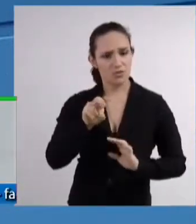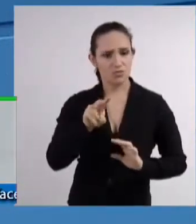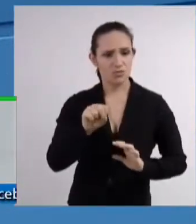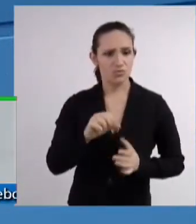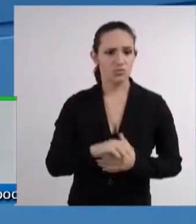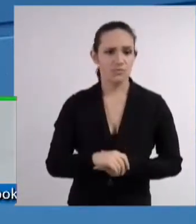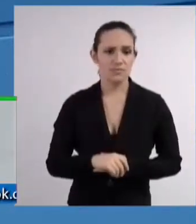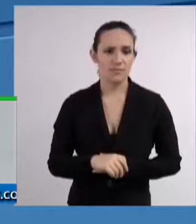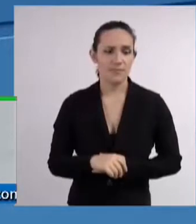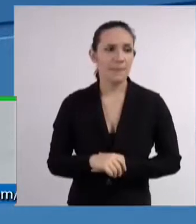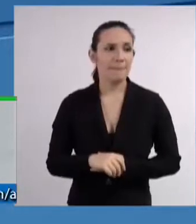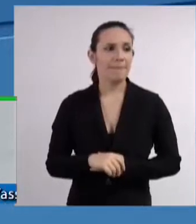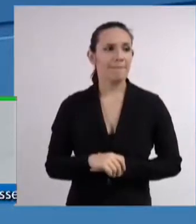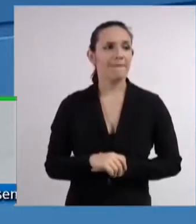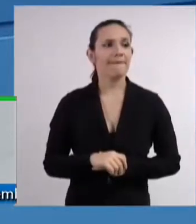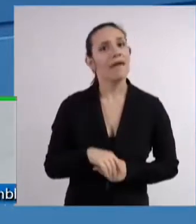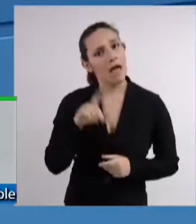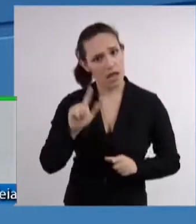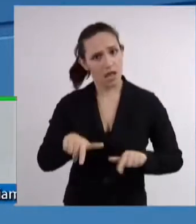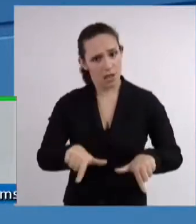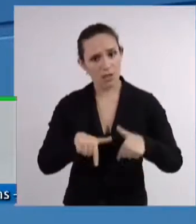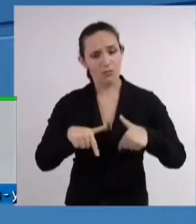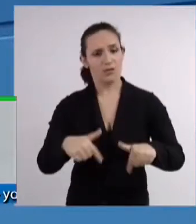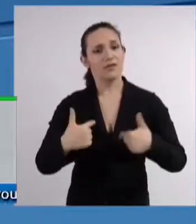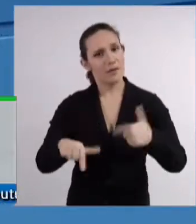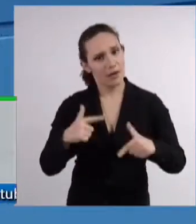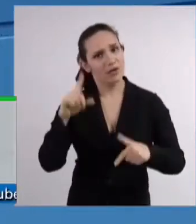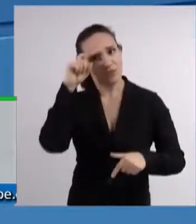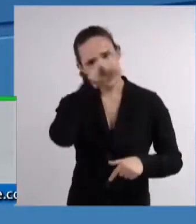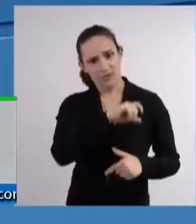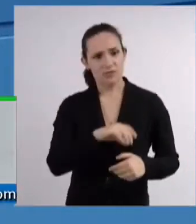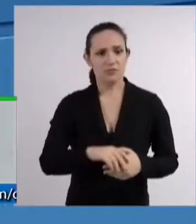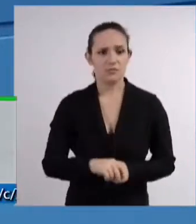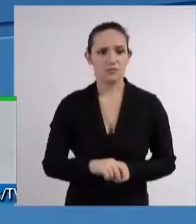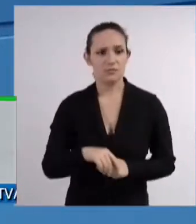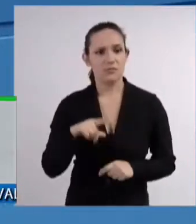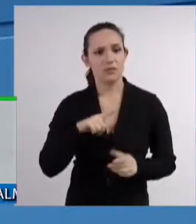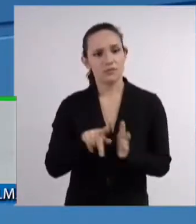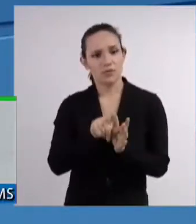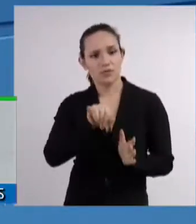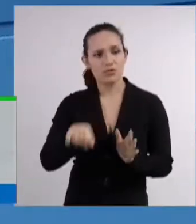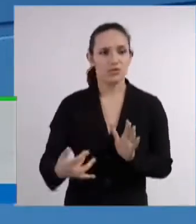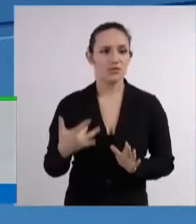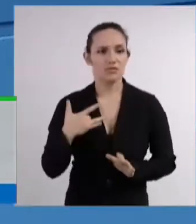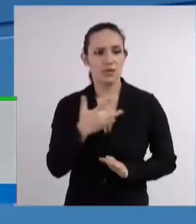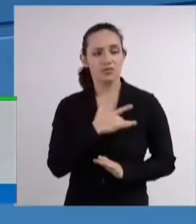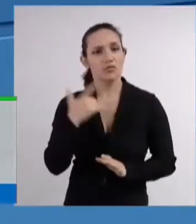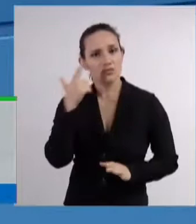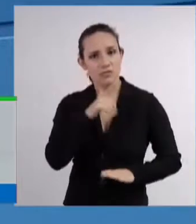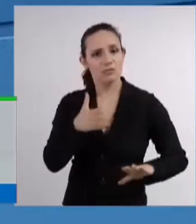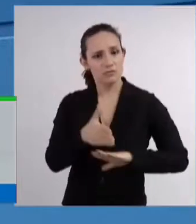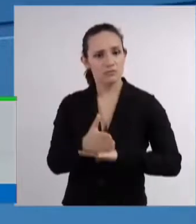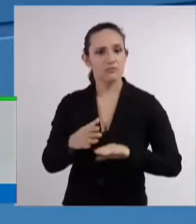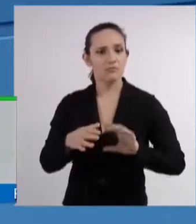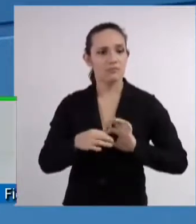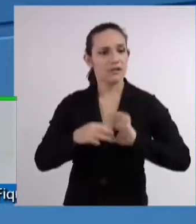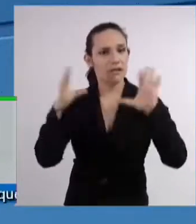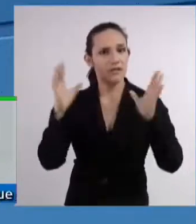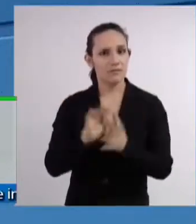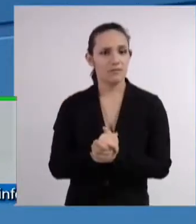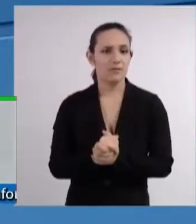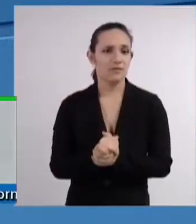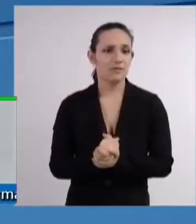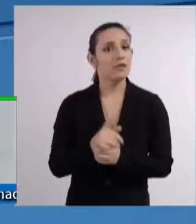o histórico, a luta que foi para você ter um plano de saúde público, acessível, universal e de qualidade,